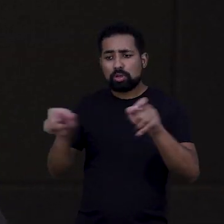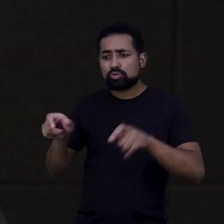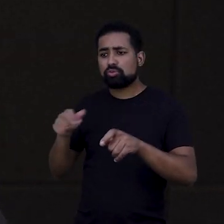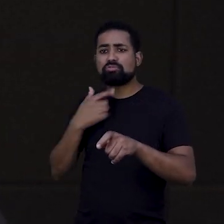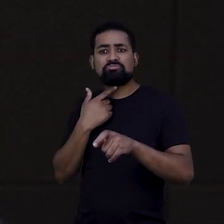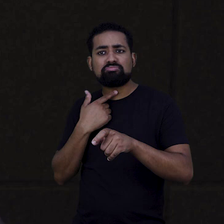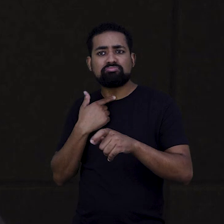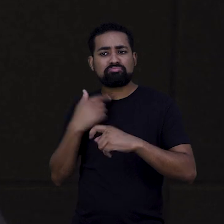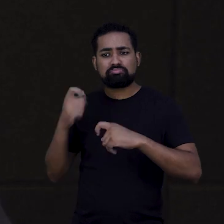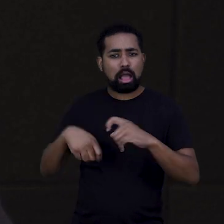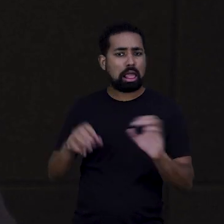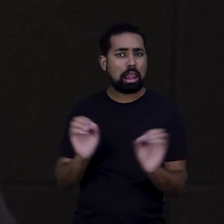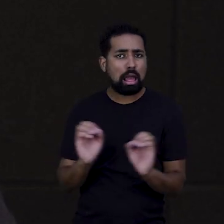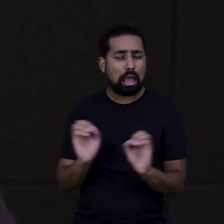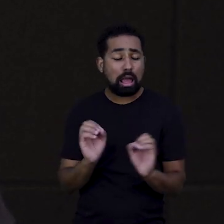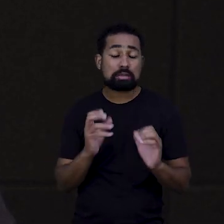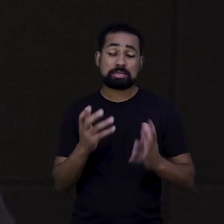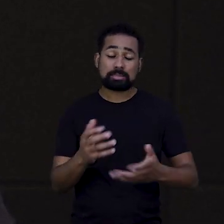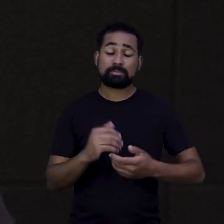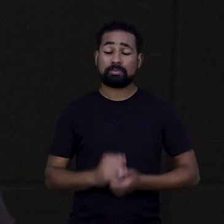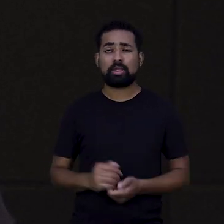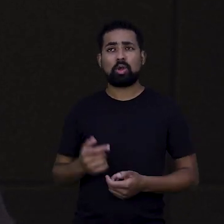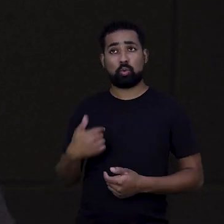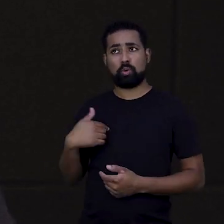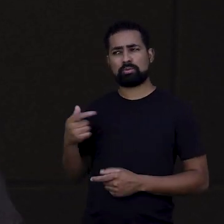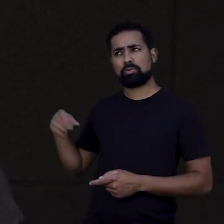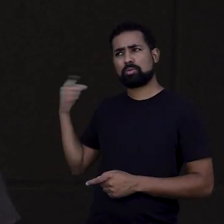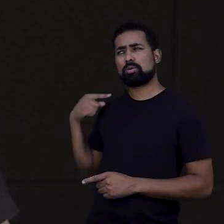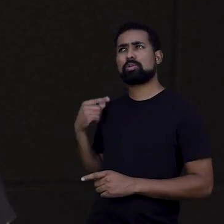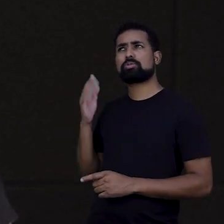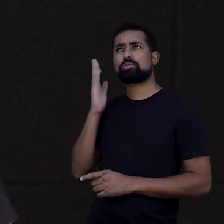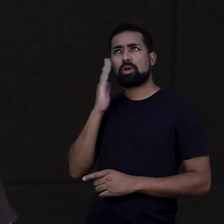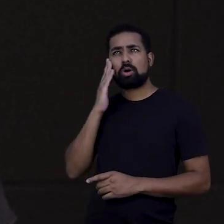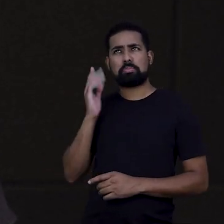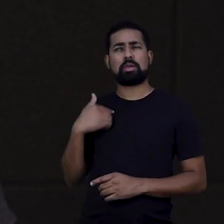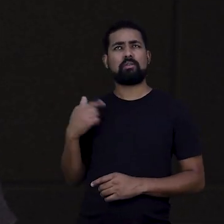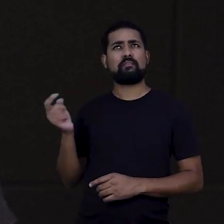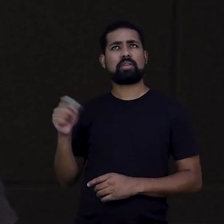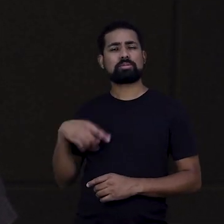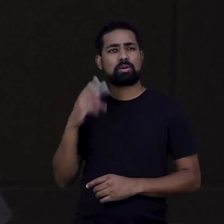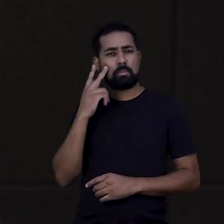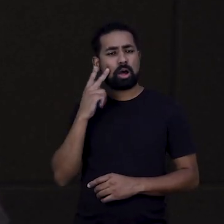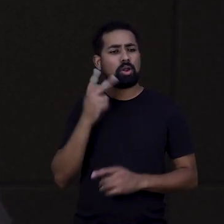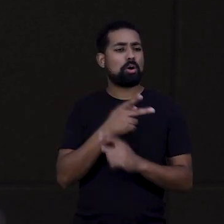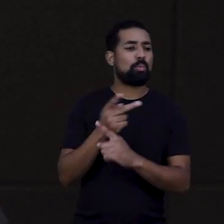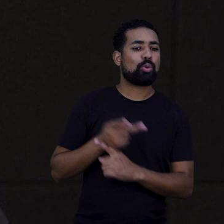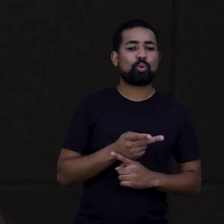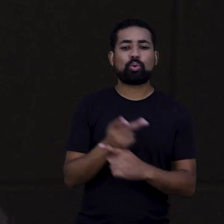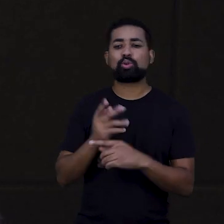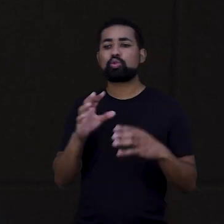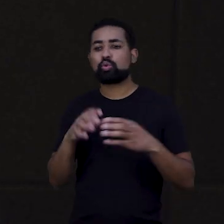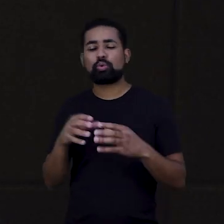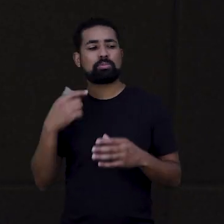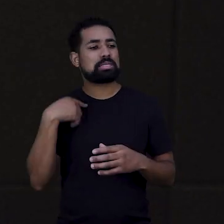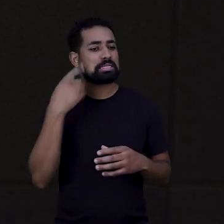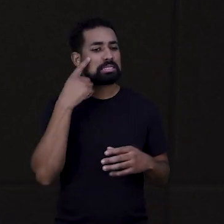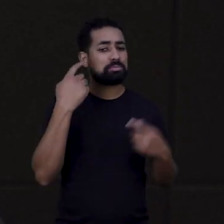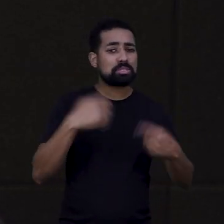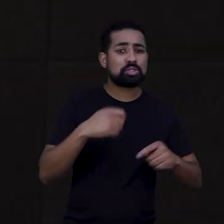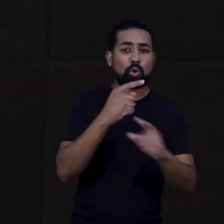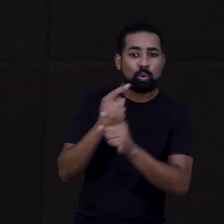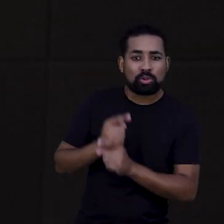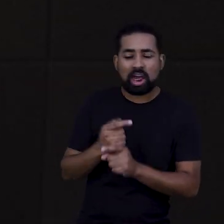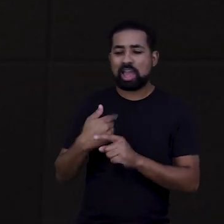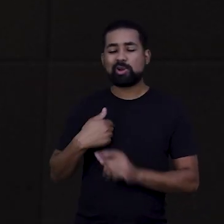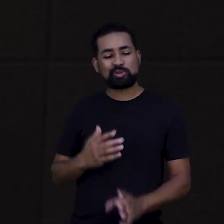encontros existiu ã e quando eu soube que tava vindo para São Paulo eu fui atrás desse povo que eu falei Car eu preciso encontrar